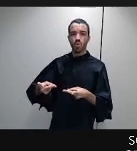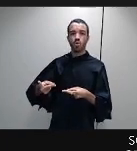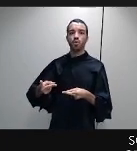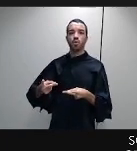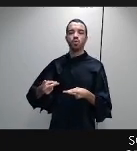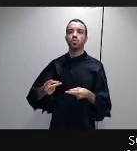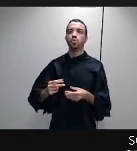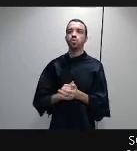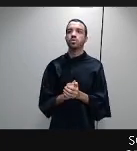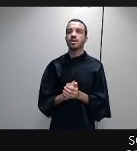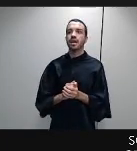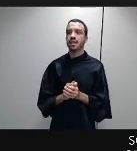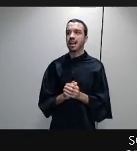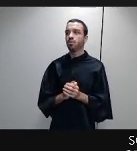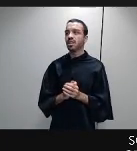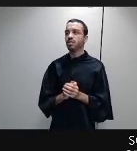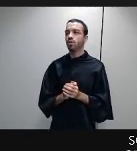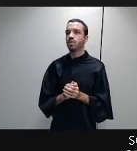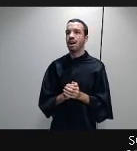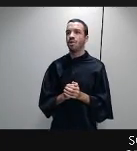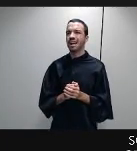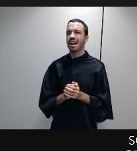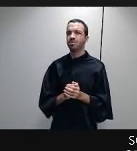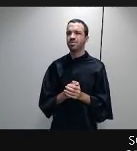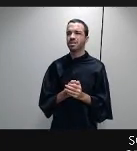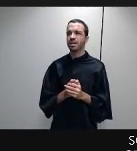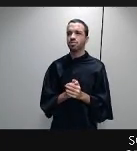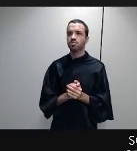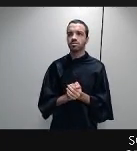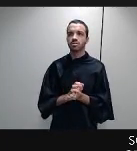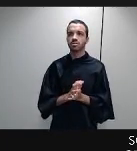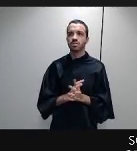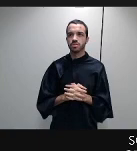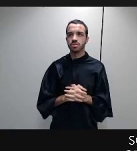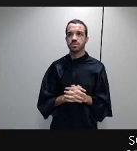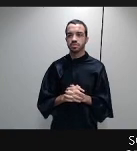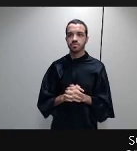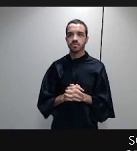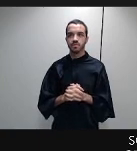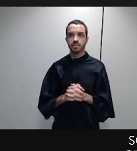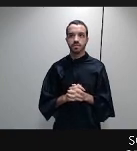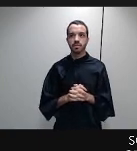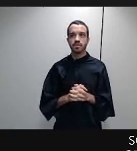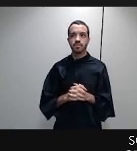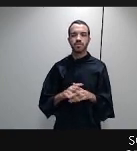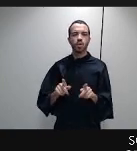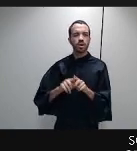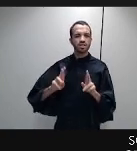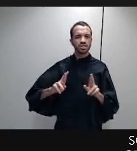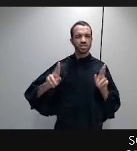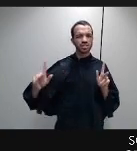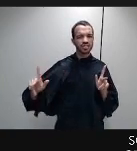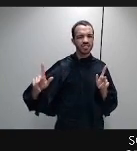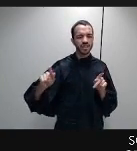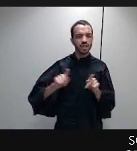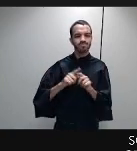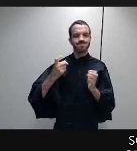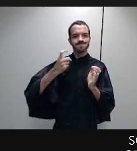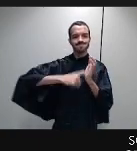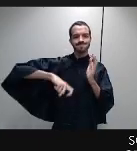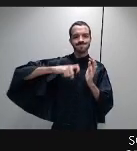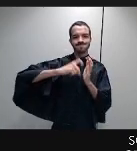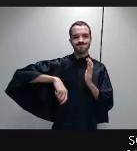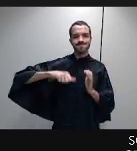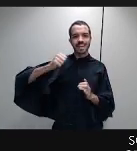esse eles pode botar o pagamento da diferença de alíquotas né respeite de um